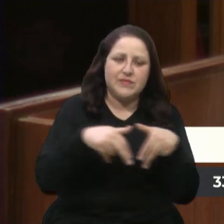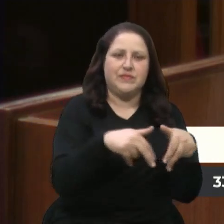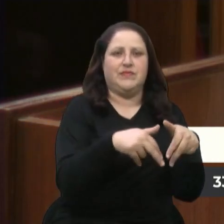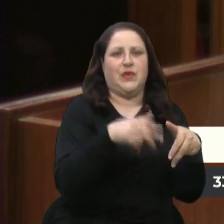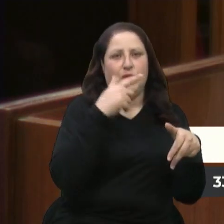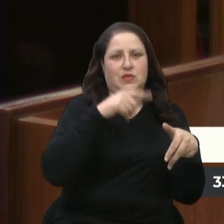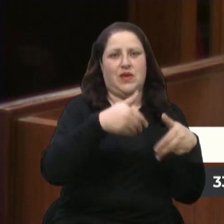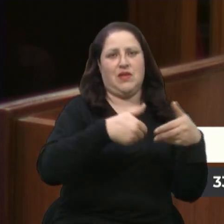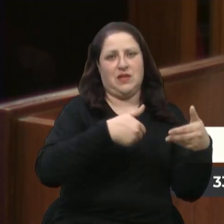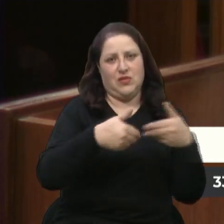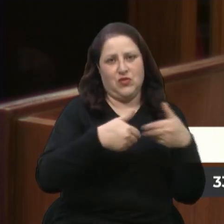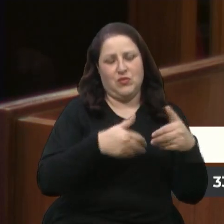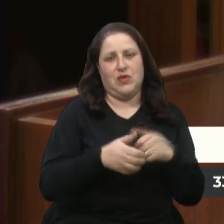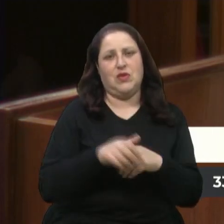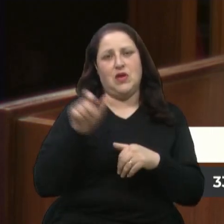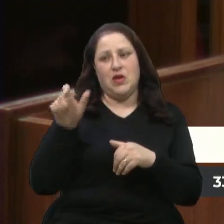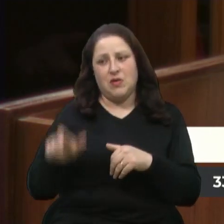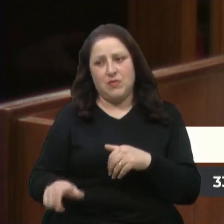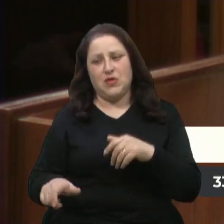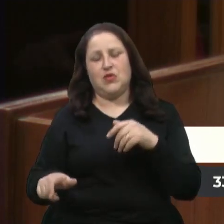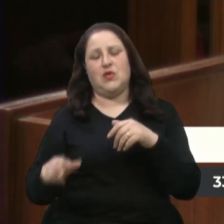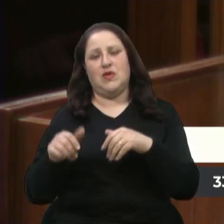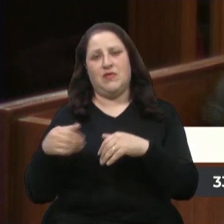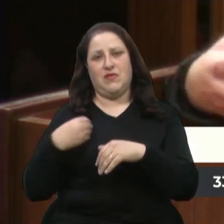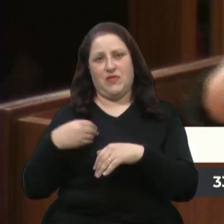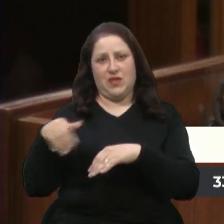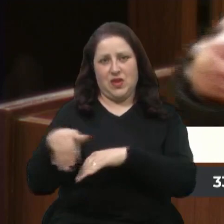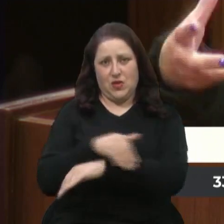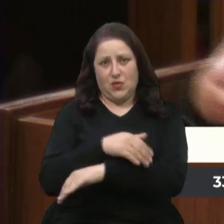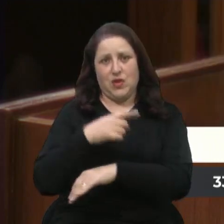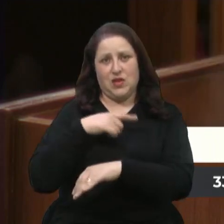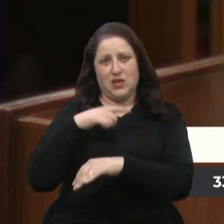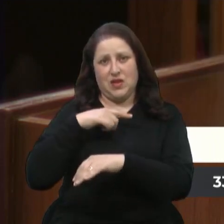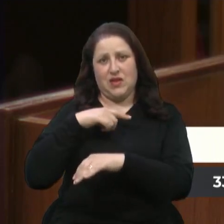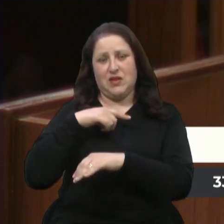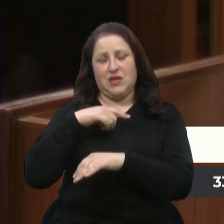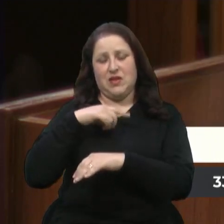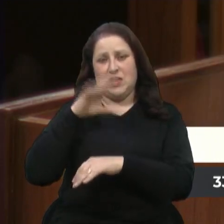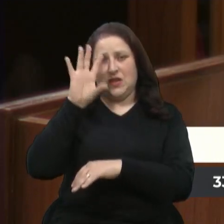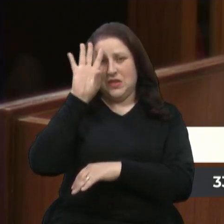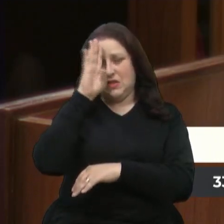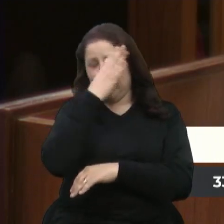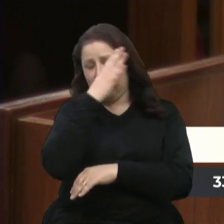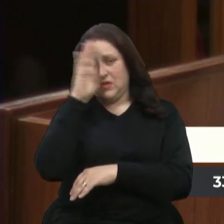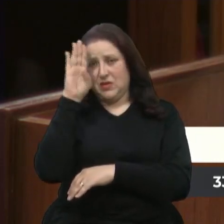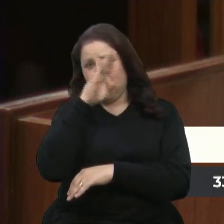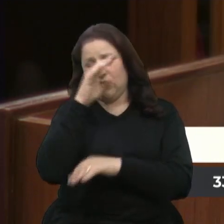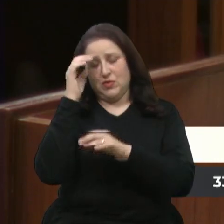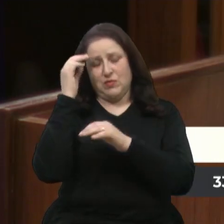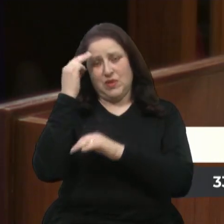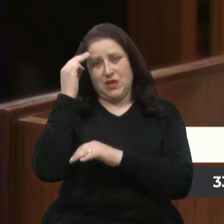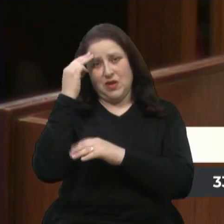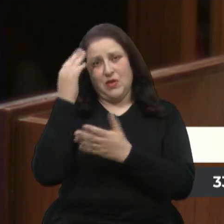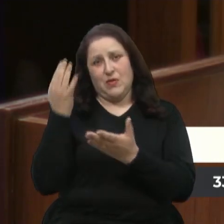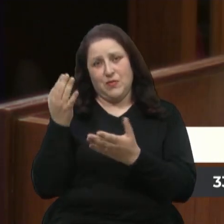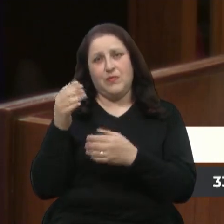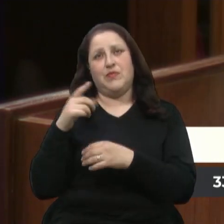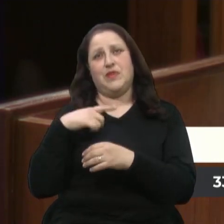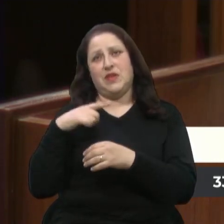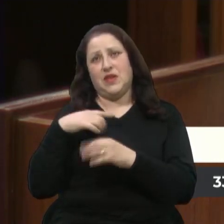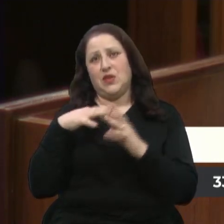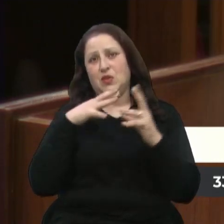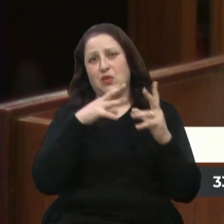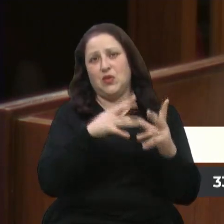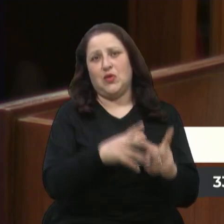pessoas em situação de rua que têm transtornos mentais, então é feito todo um trabalho para a rede, aí chega na parte final, Ah, ele